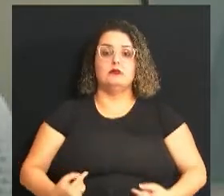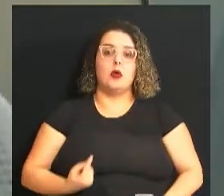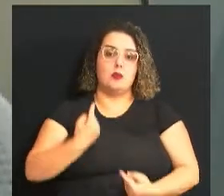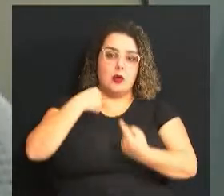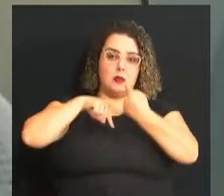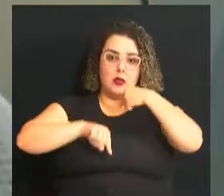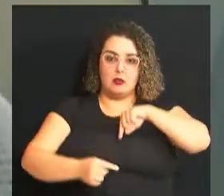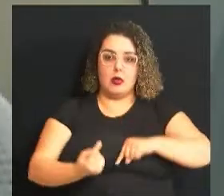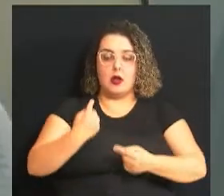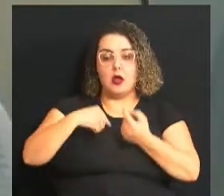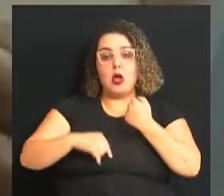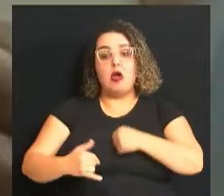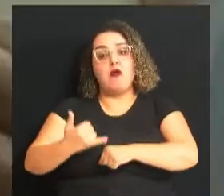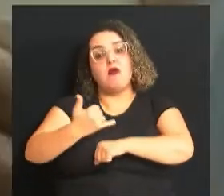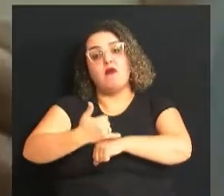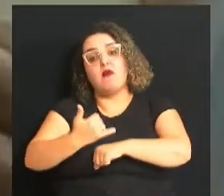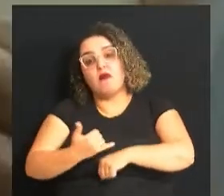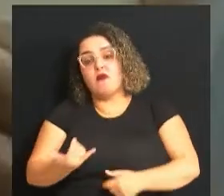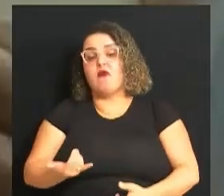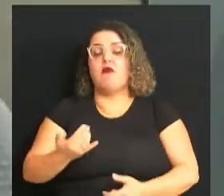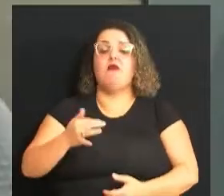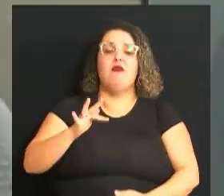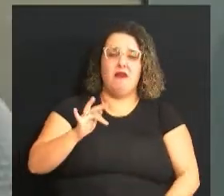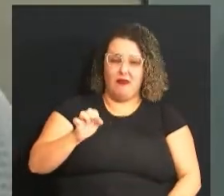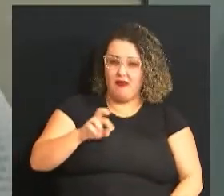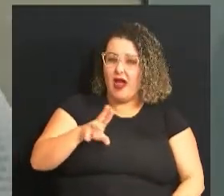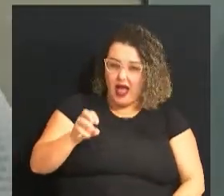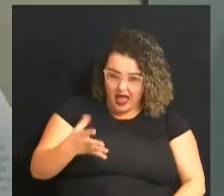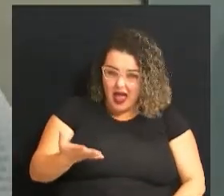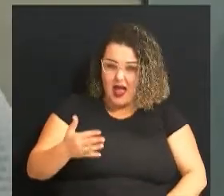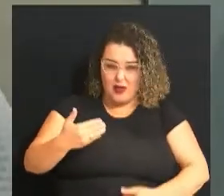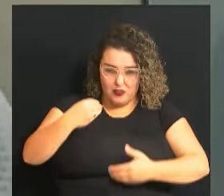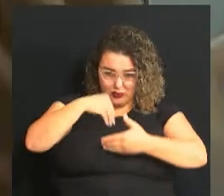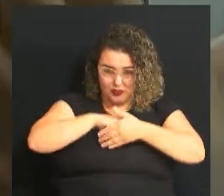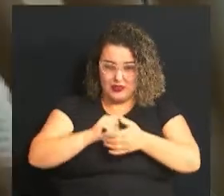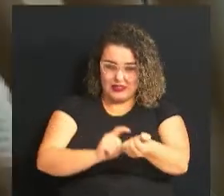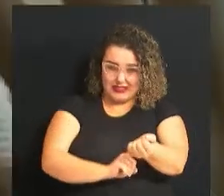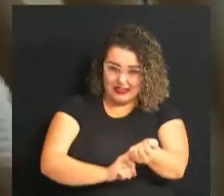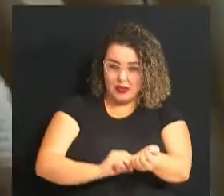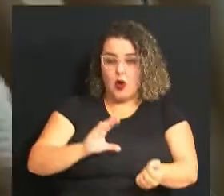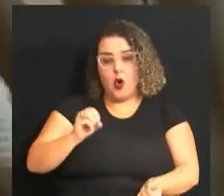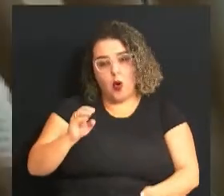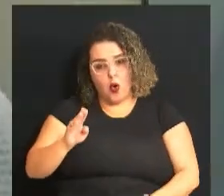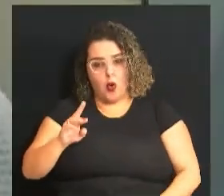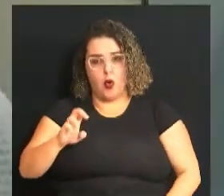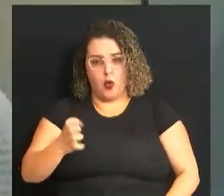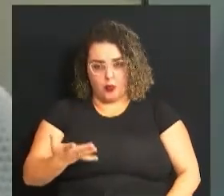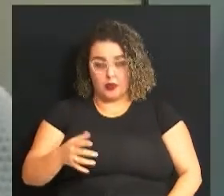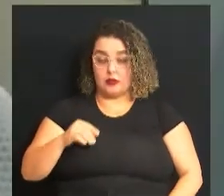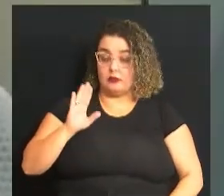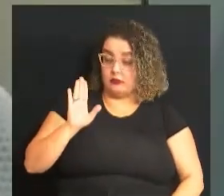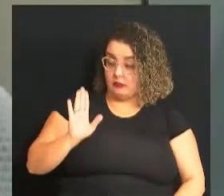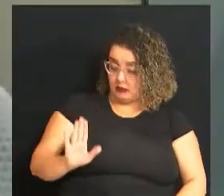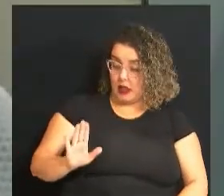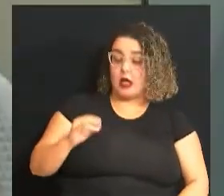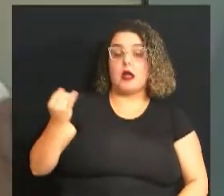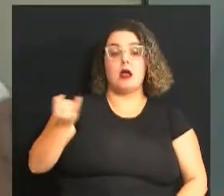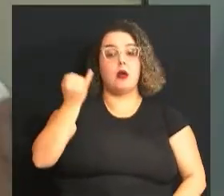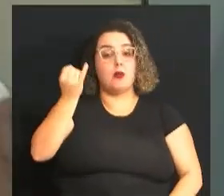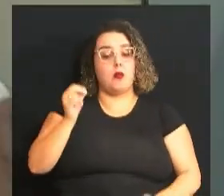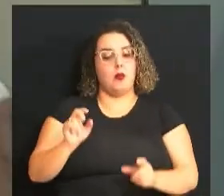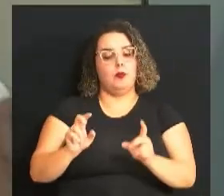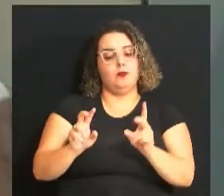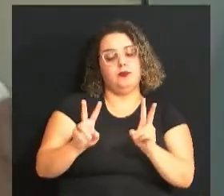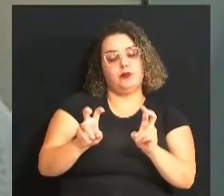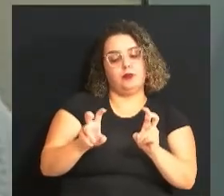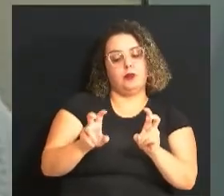cobre. Então, existem várias causas, né? Então, é muito importante a gente entender que o termo hepatite é um